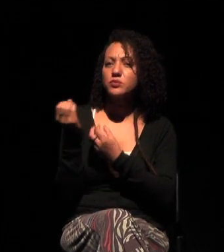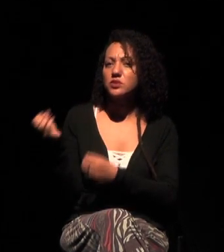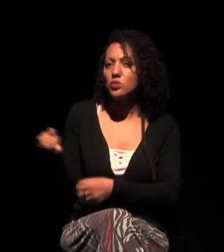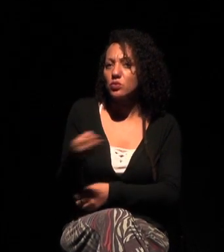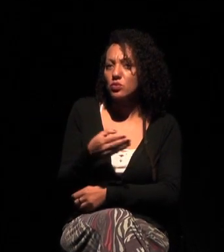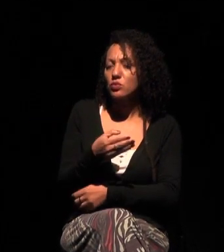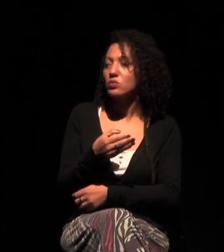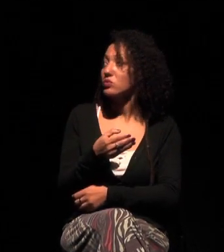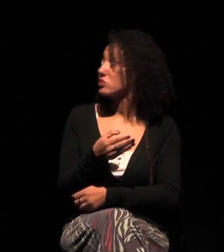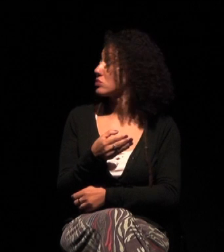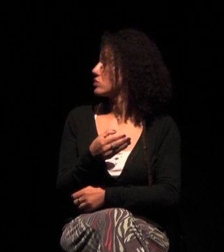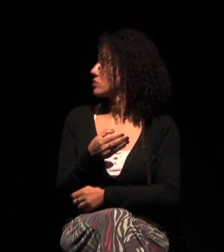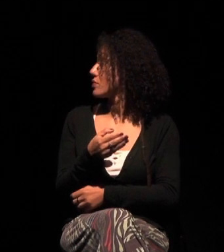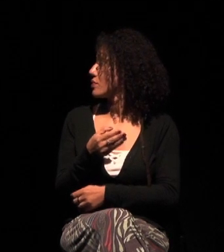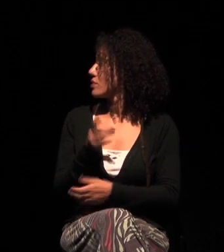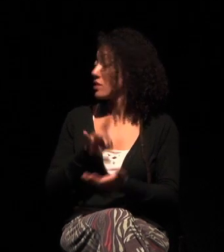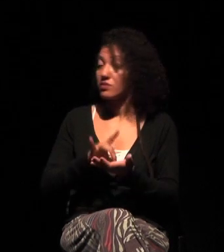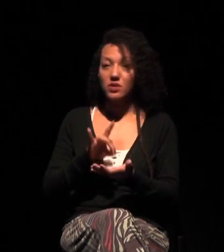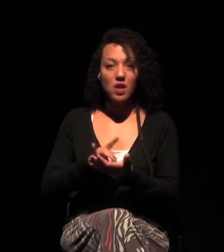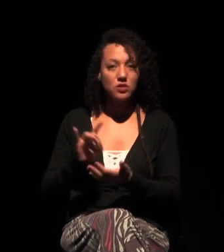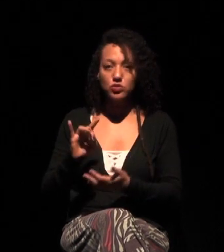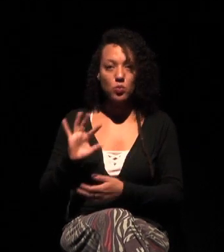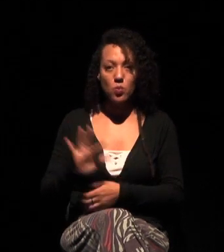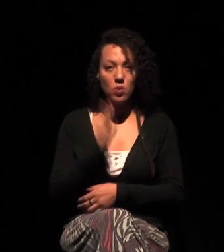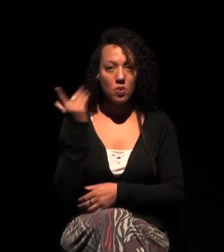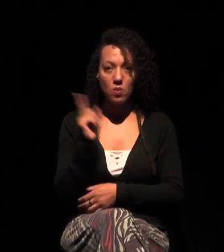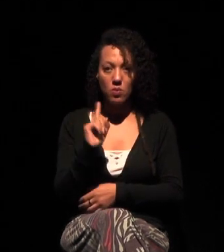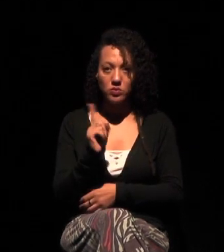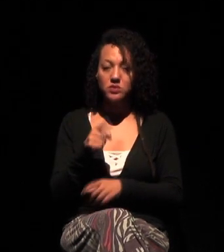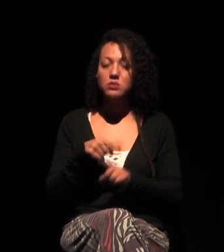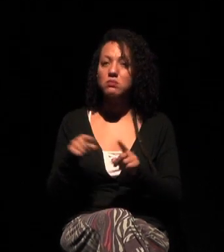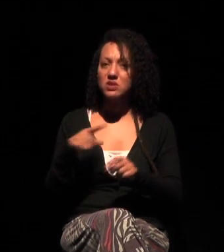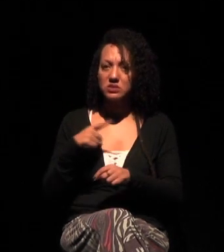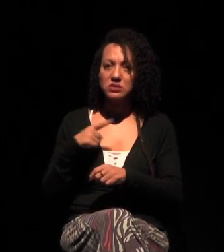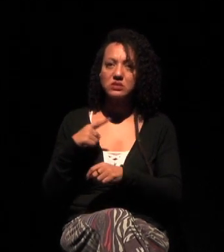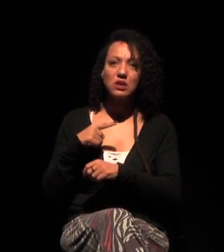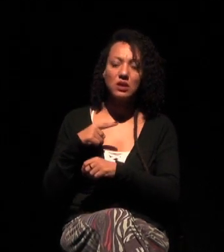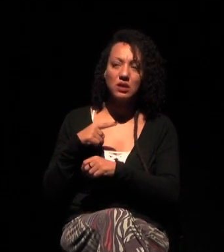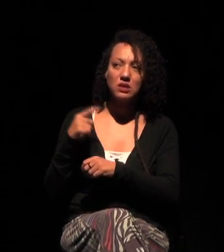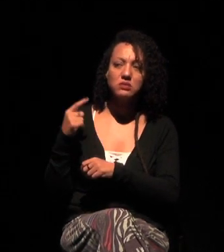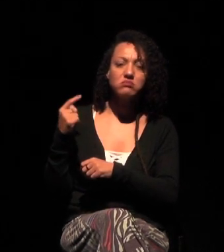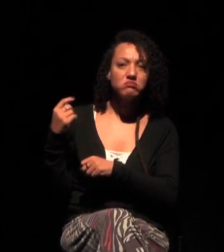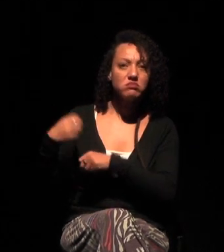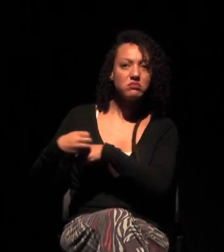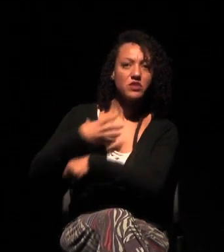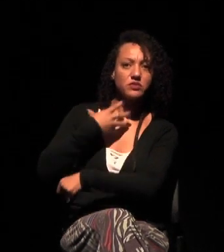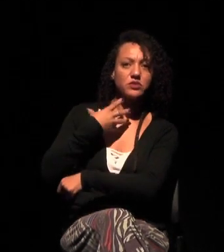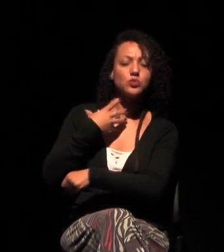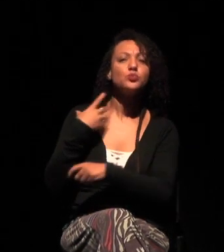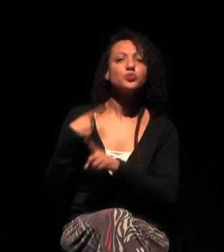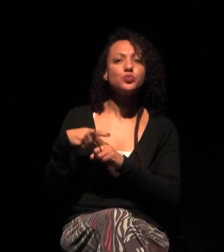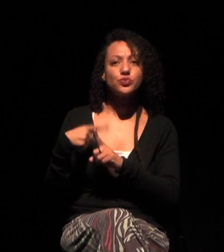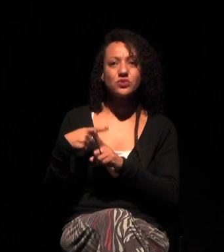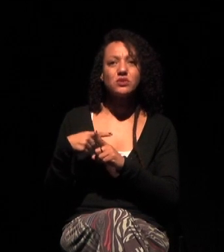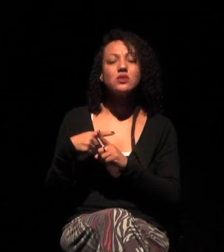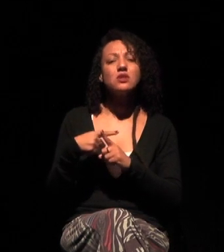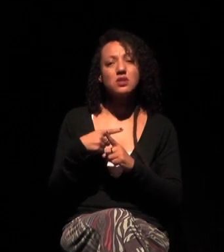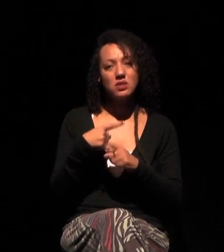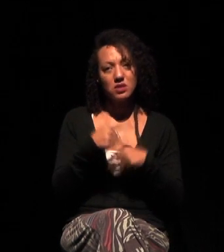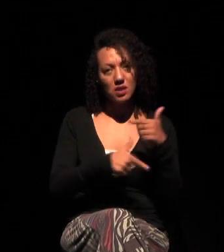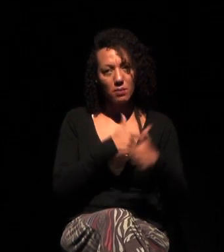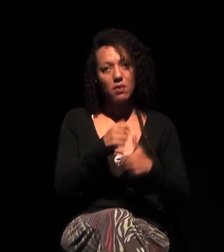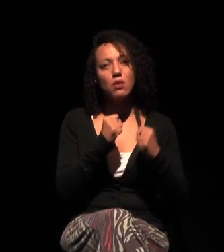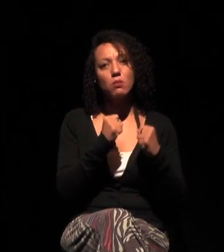isto não aconteceu mas começam a vir muitos avisos de que facto a substituição dos empregos